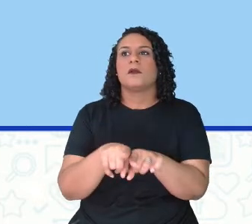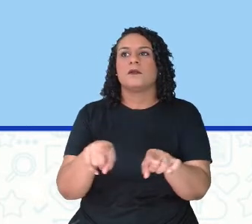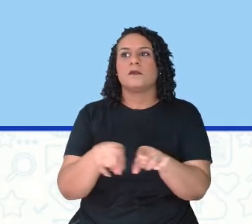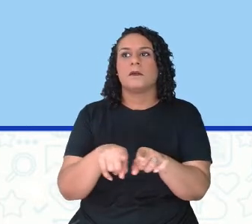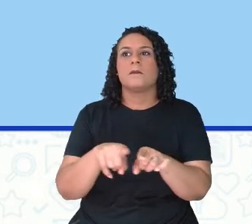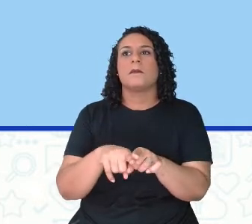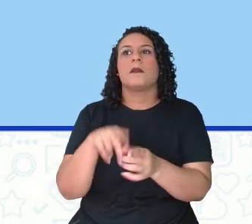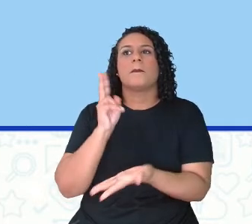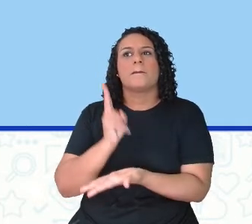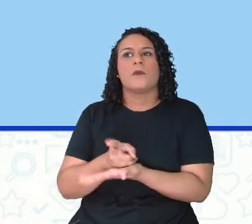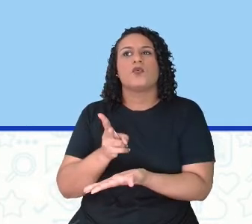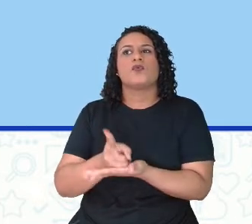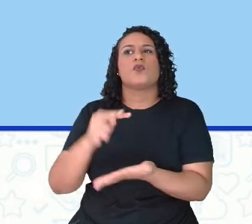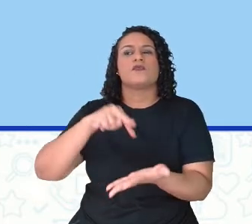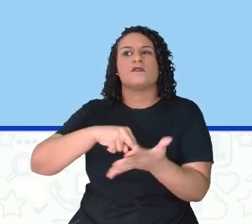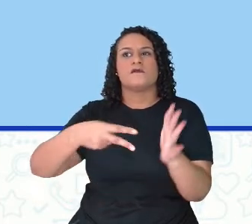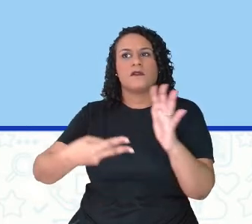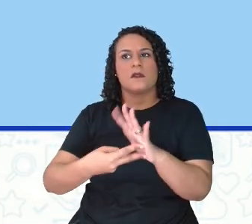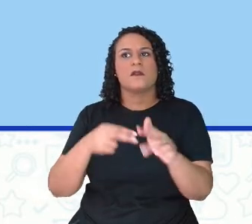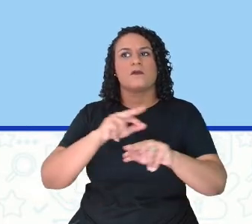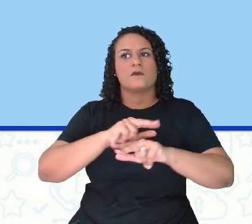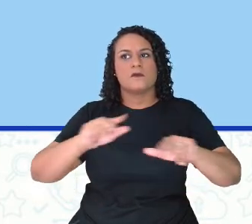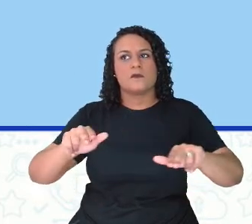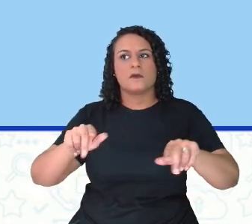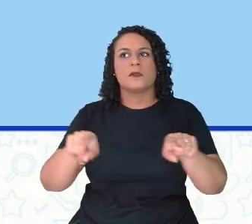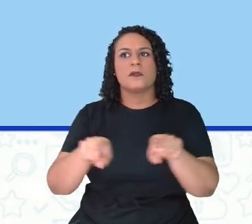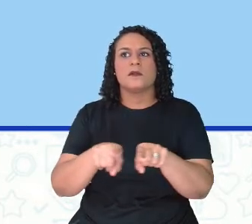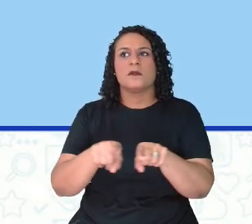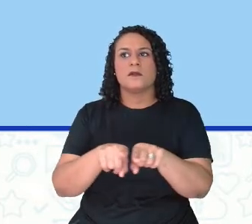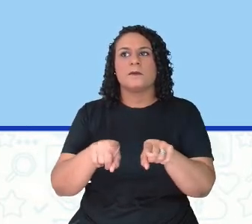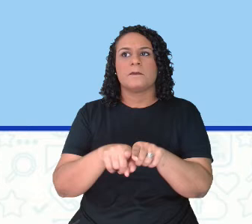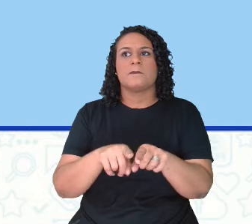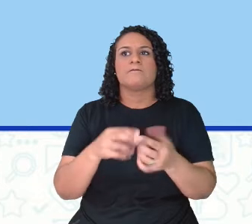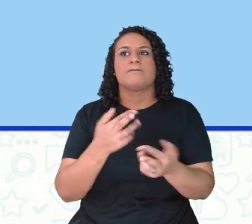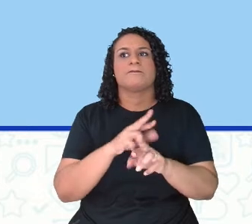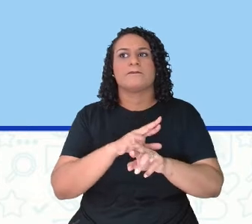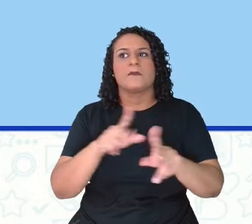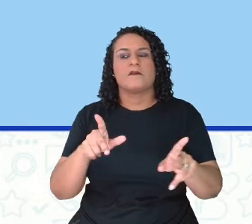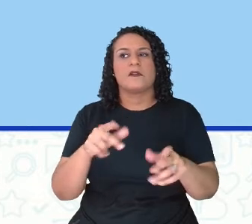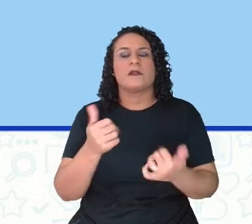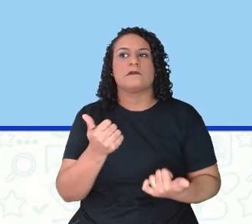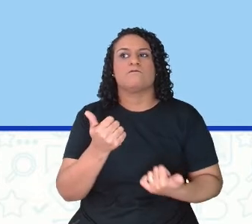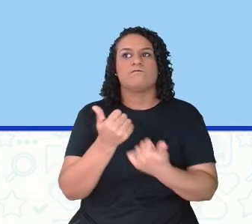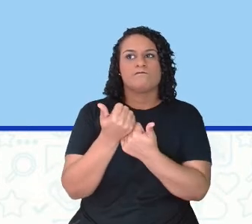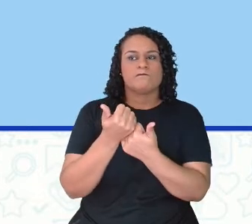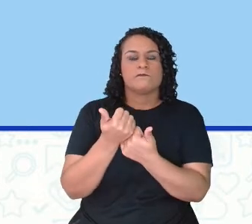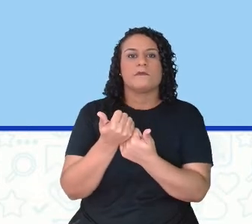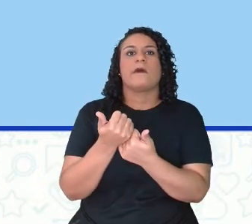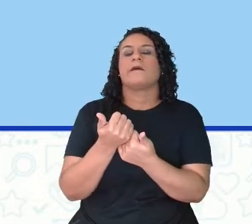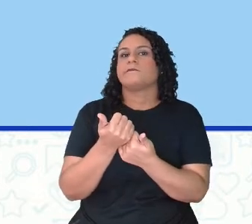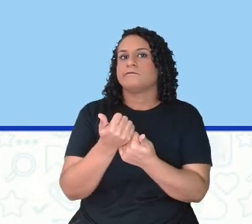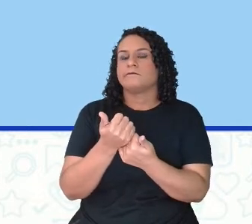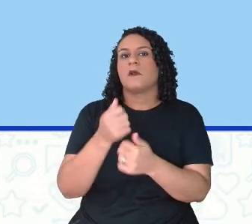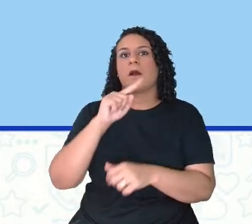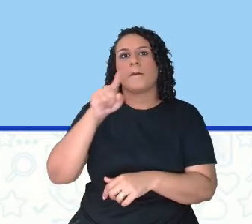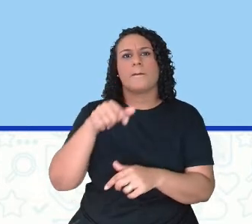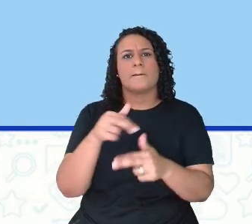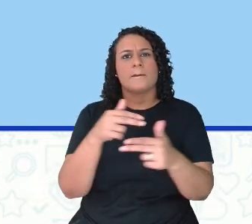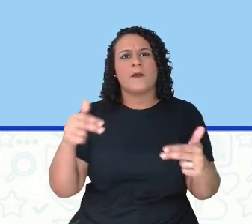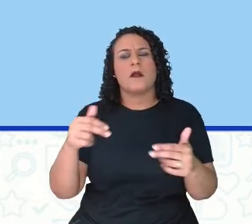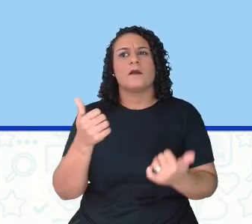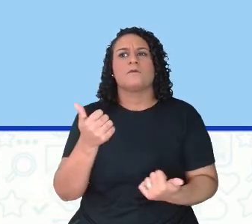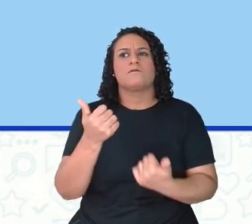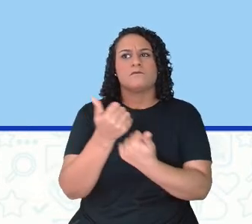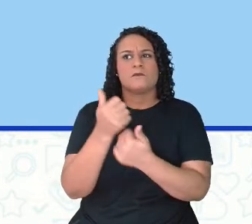e recorrer a diferentes sinais de apoio visual com a finalidade de indicar as intenções comunicativas.